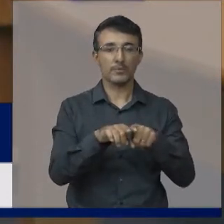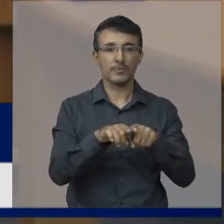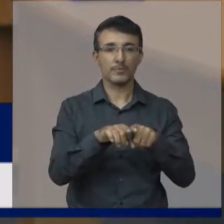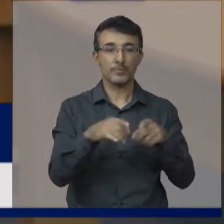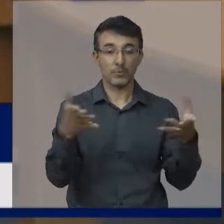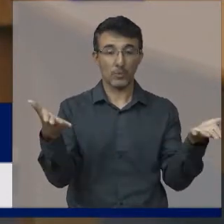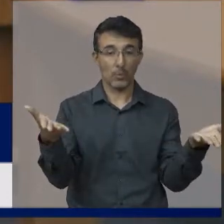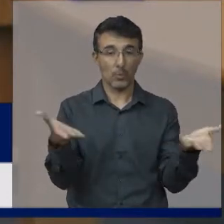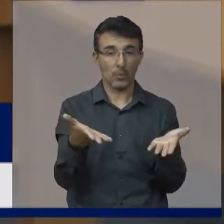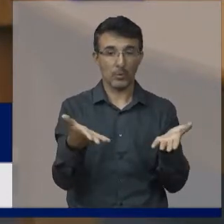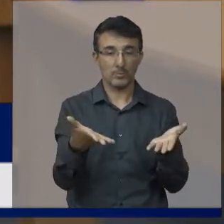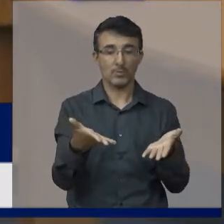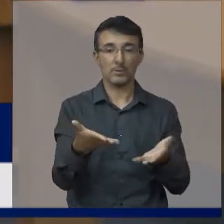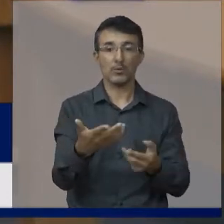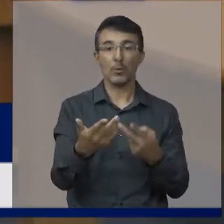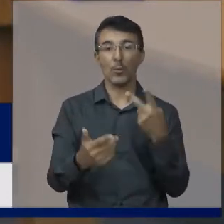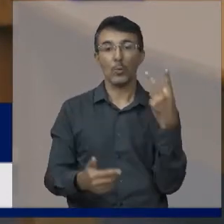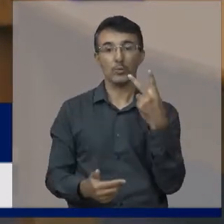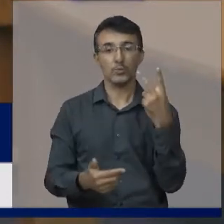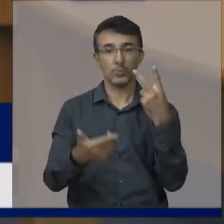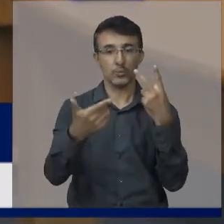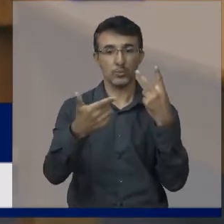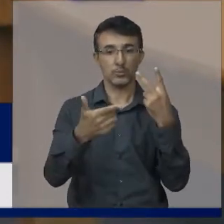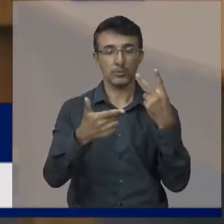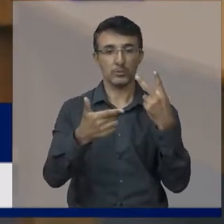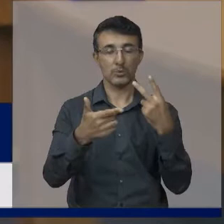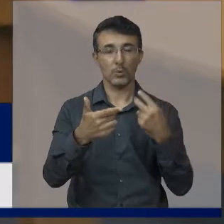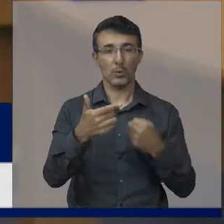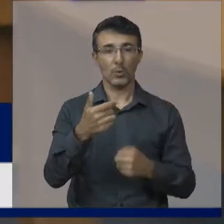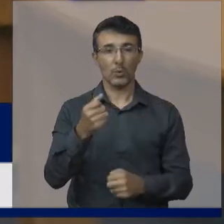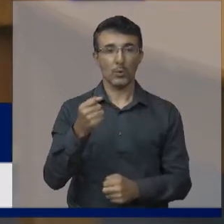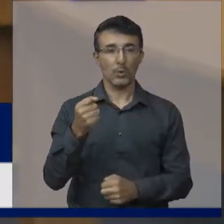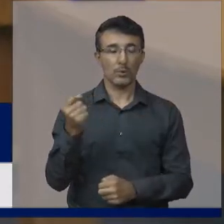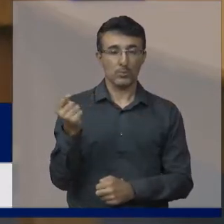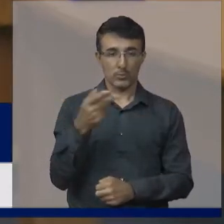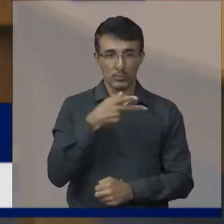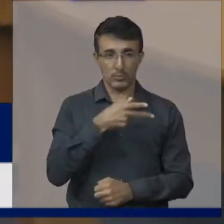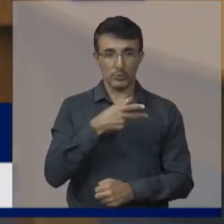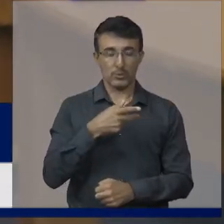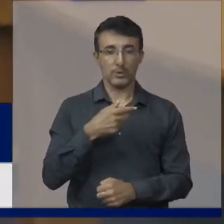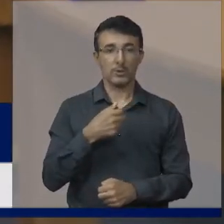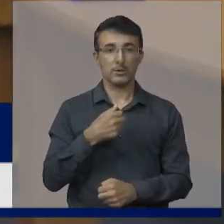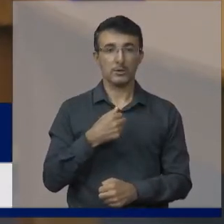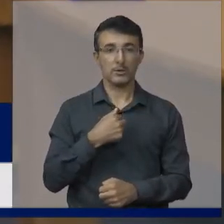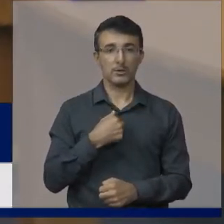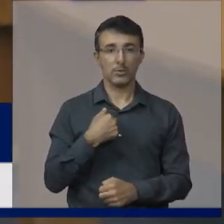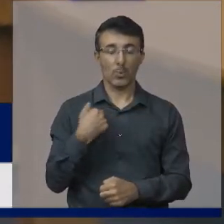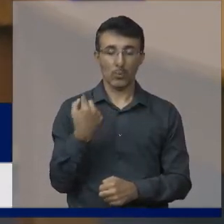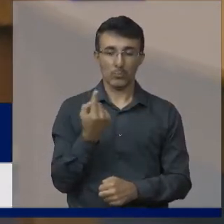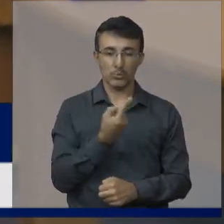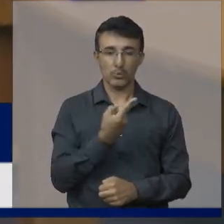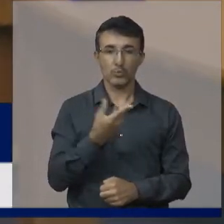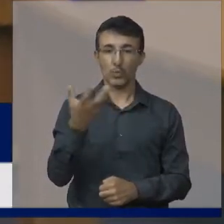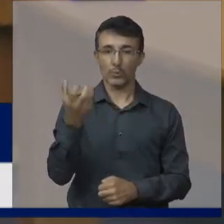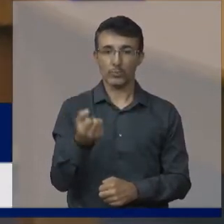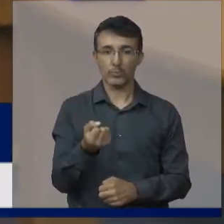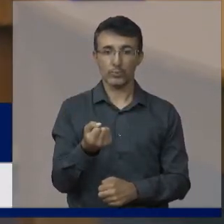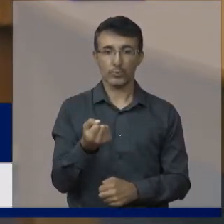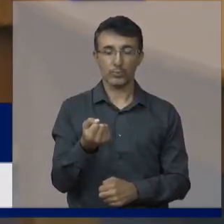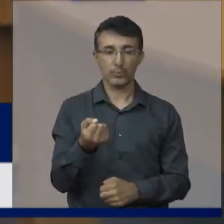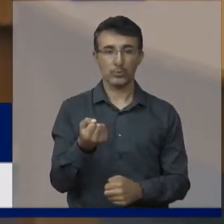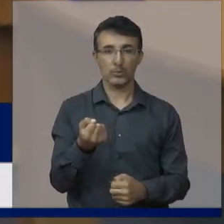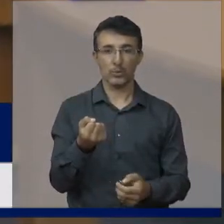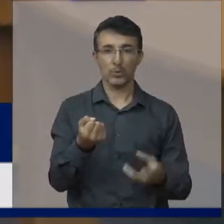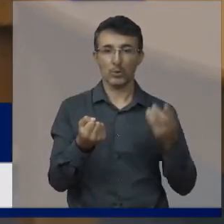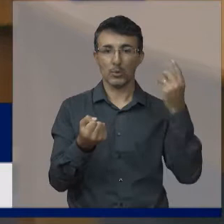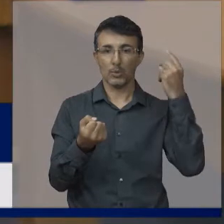agora no meu segundo mandato de presidente, a gente já adquiriu, né, na gestão passada, mais